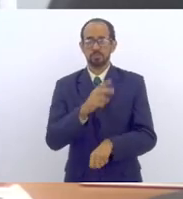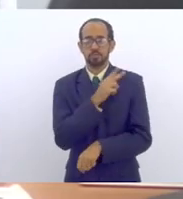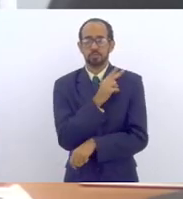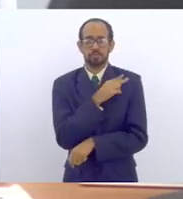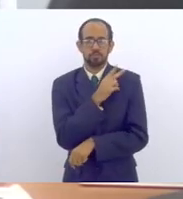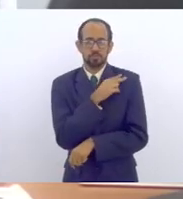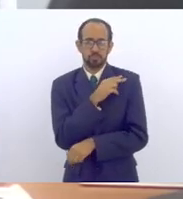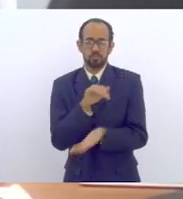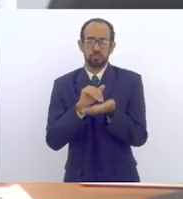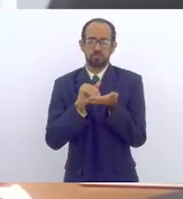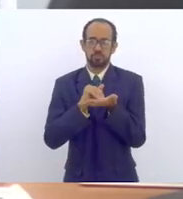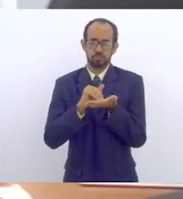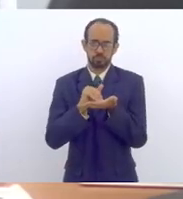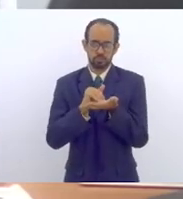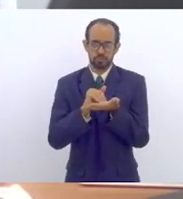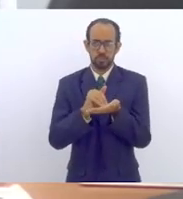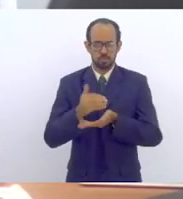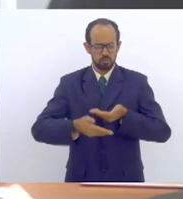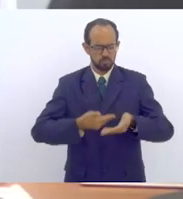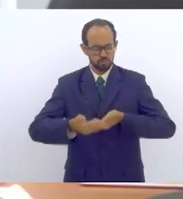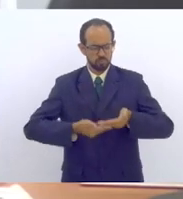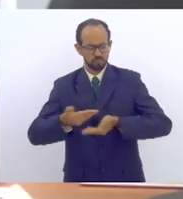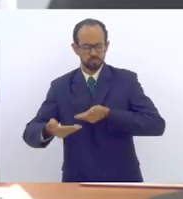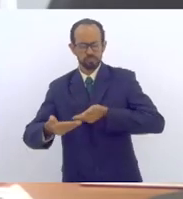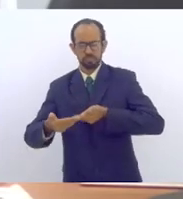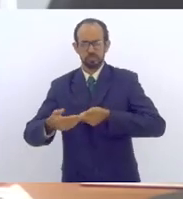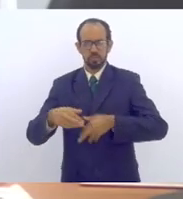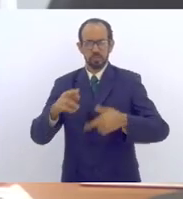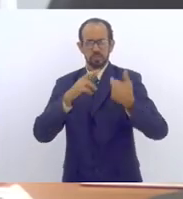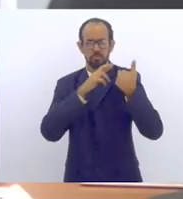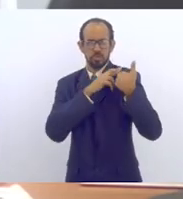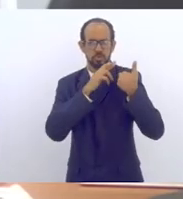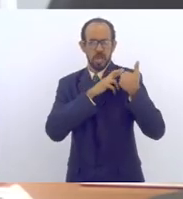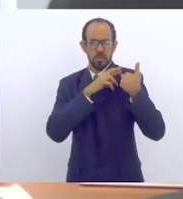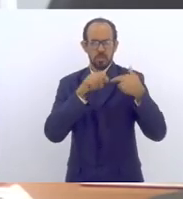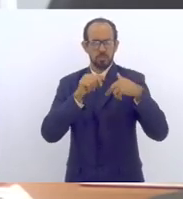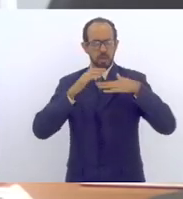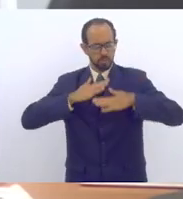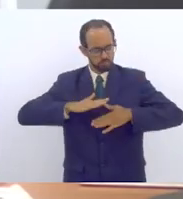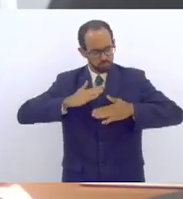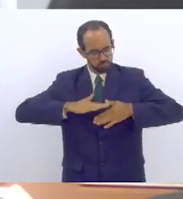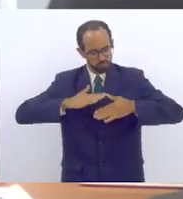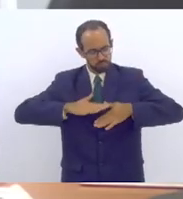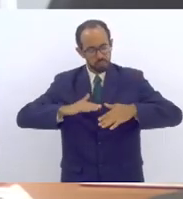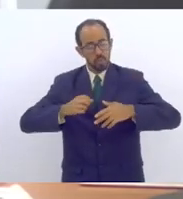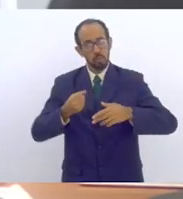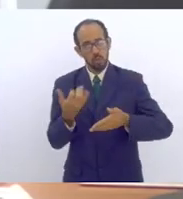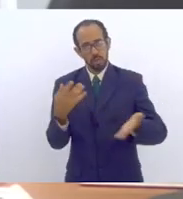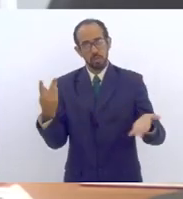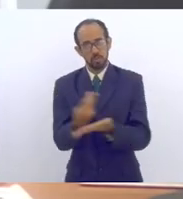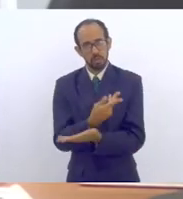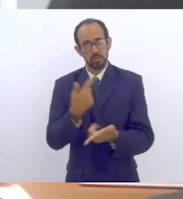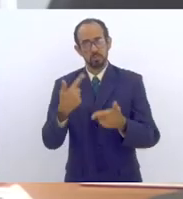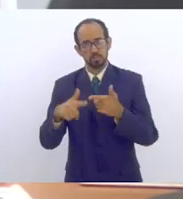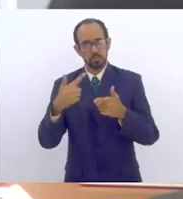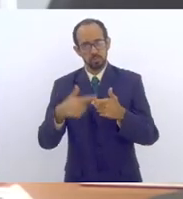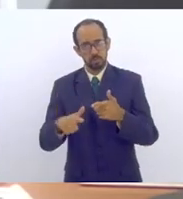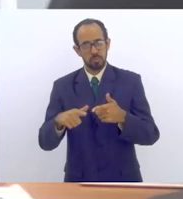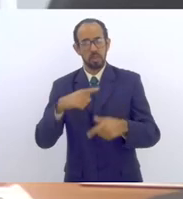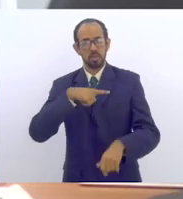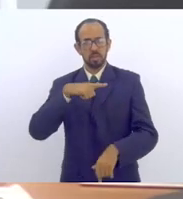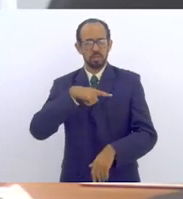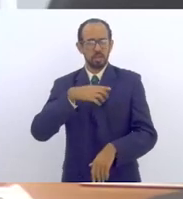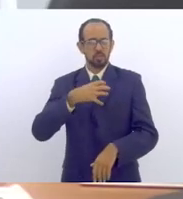gabinete mediador responsável para acalmar os ânimos quando o problema chega tem um jeito